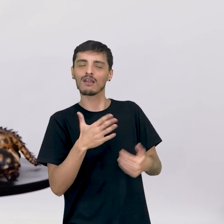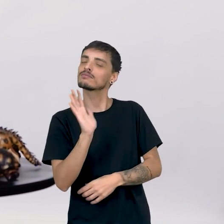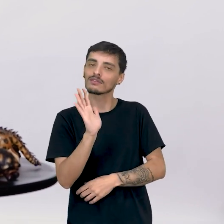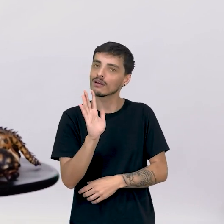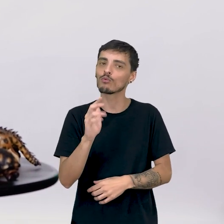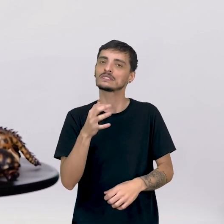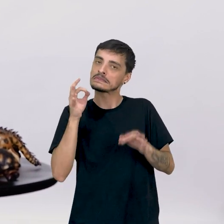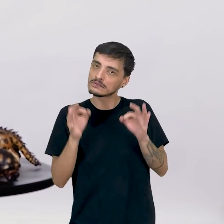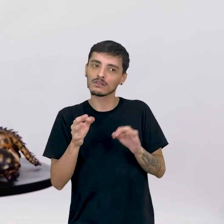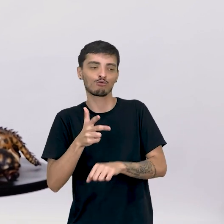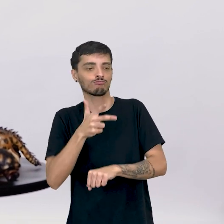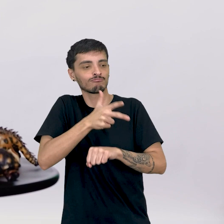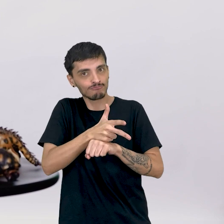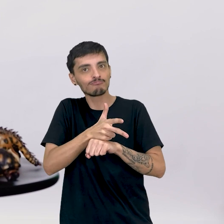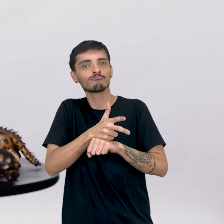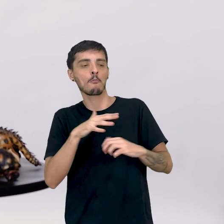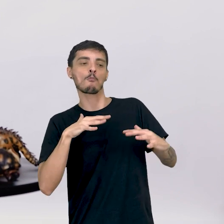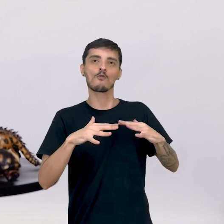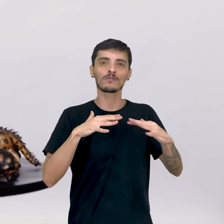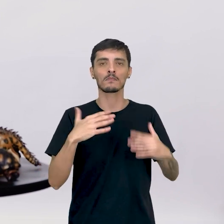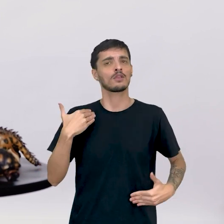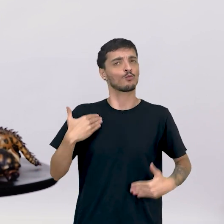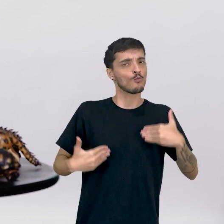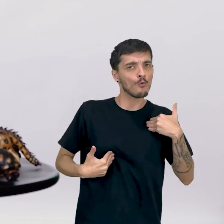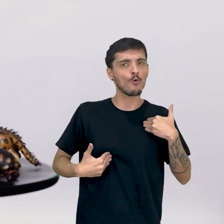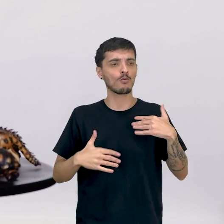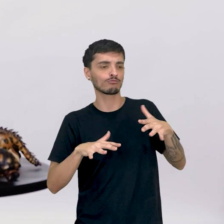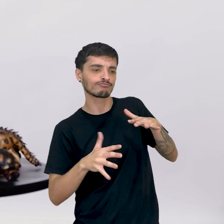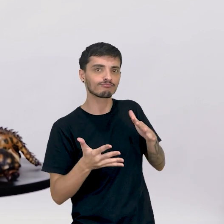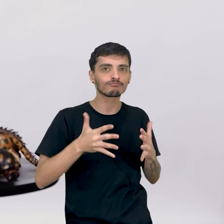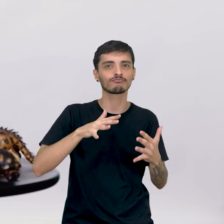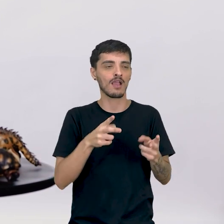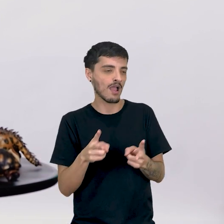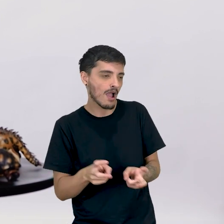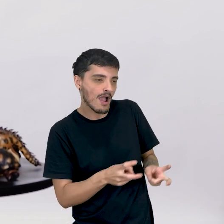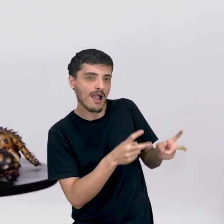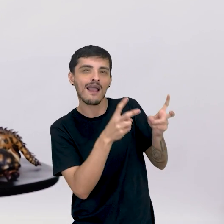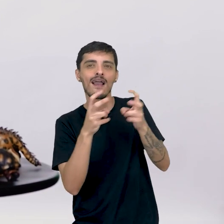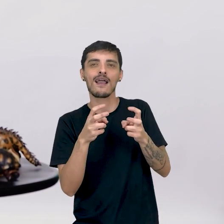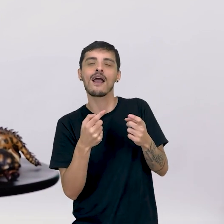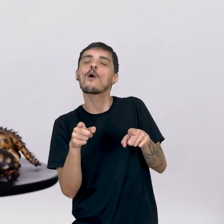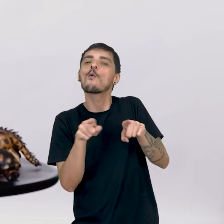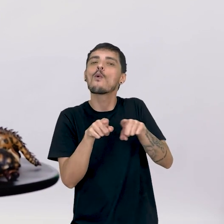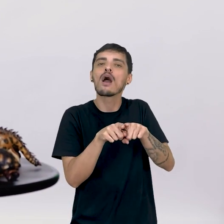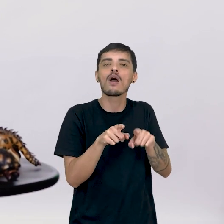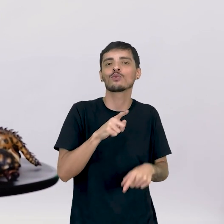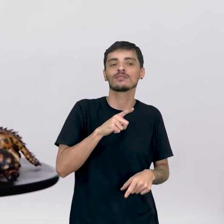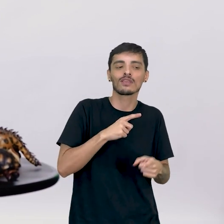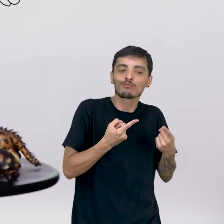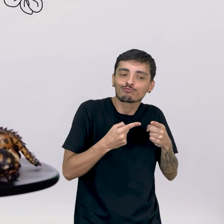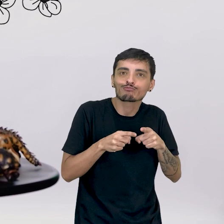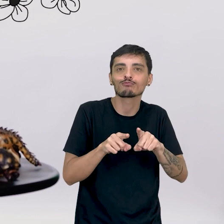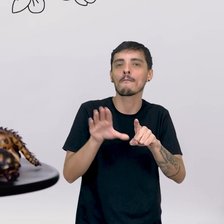professoras. Olhos, ouvidos, língua, movimentos, sensações, cada um com a sua linguagem, simultaneamente